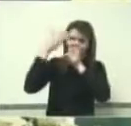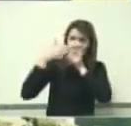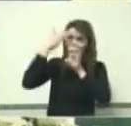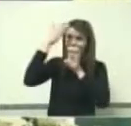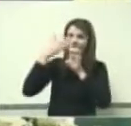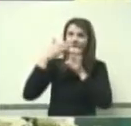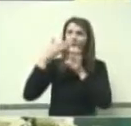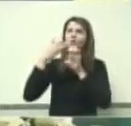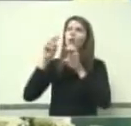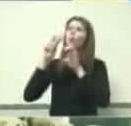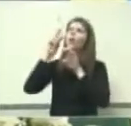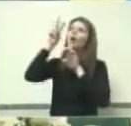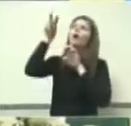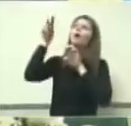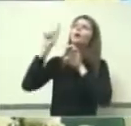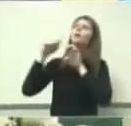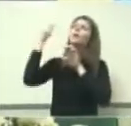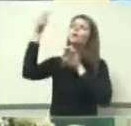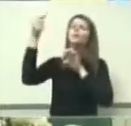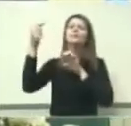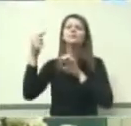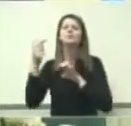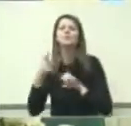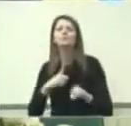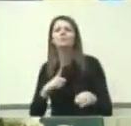o que pode estar do outro lado